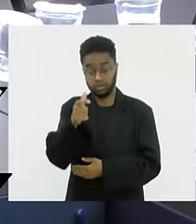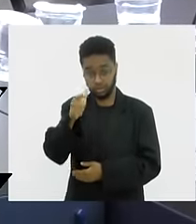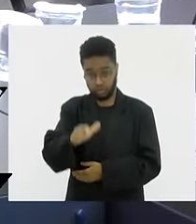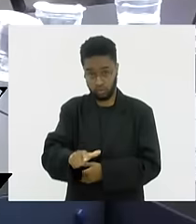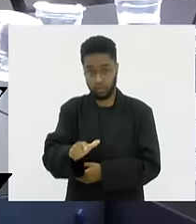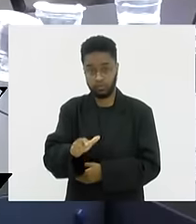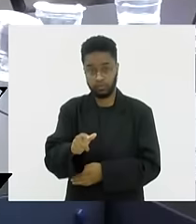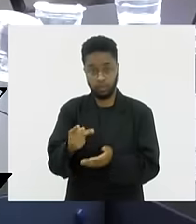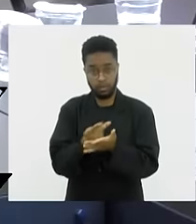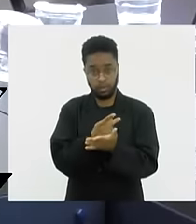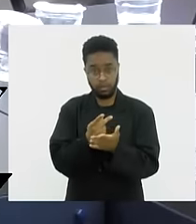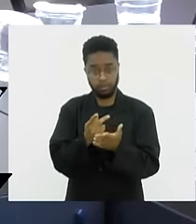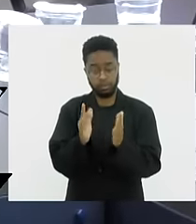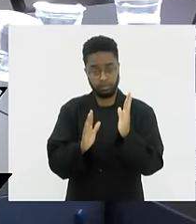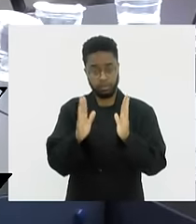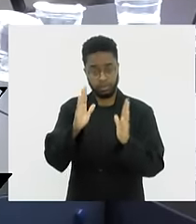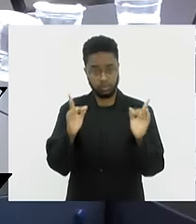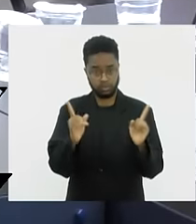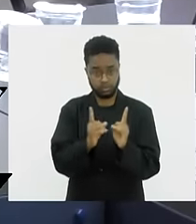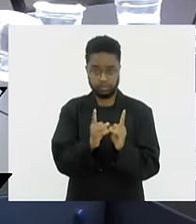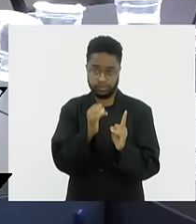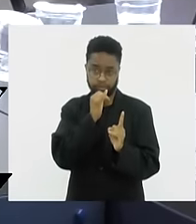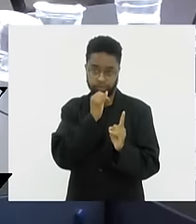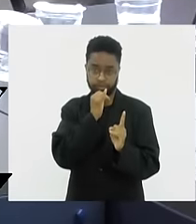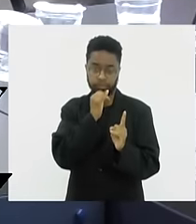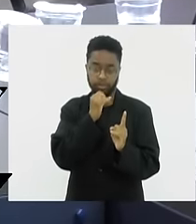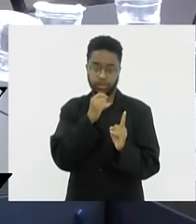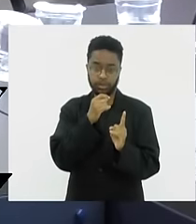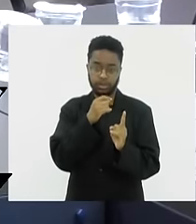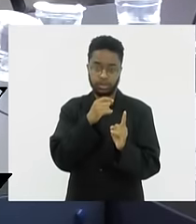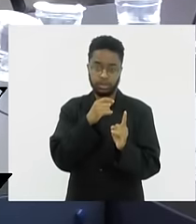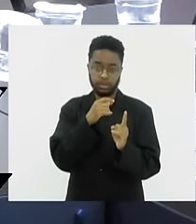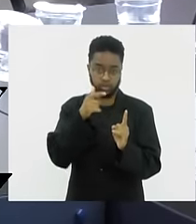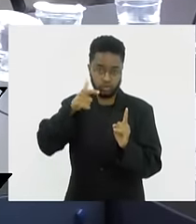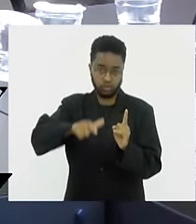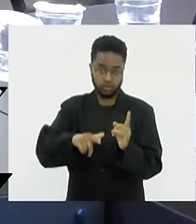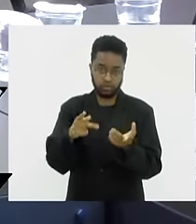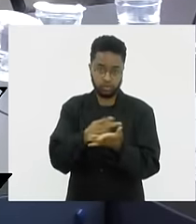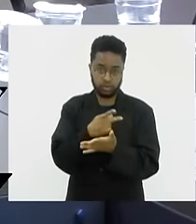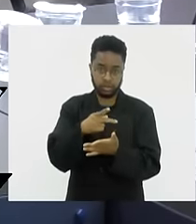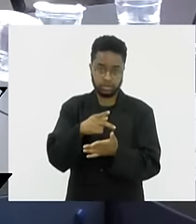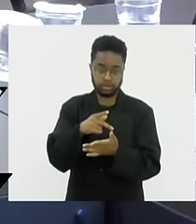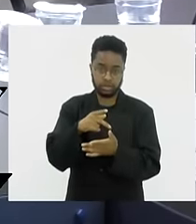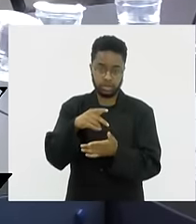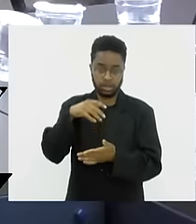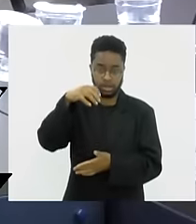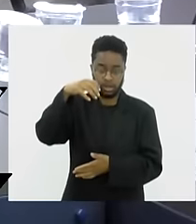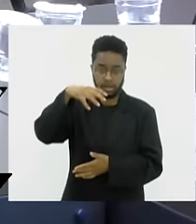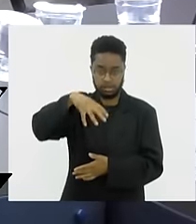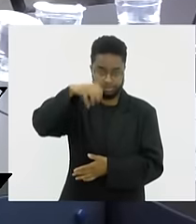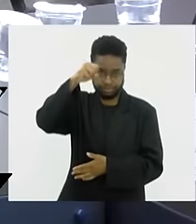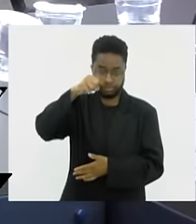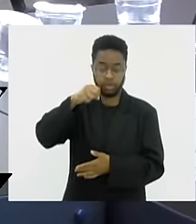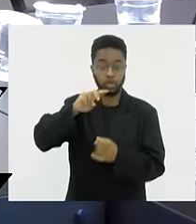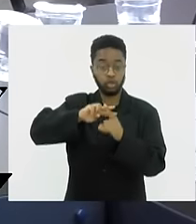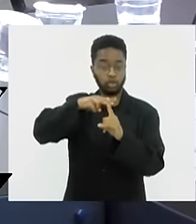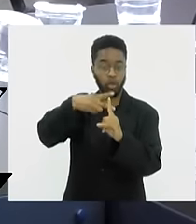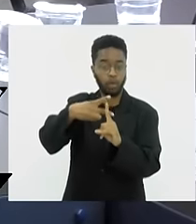novamente, num prazo curto, rescindiu aquele. Está sendo rescindente naquela lâmpada queimada, a multa dobra o valor para